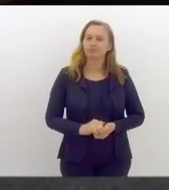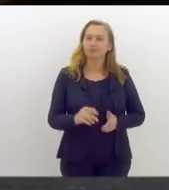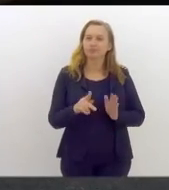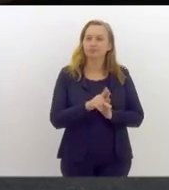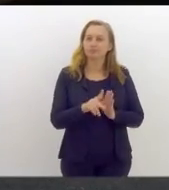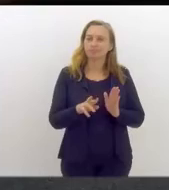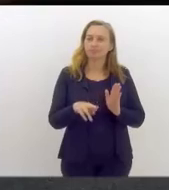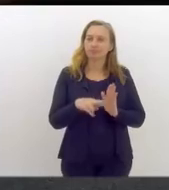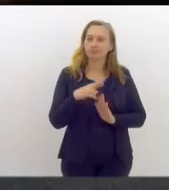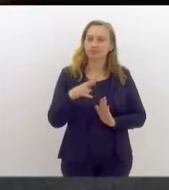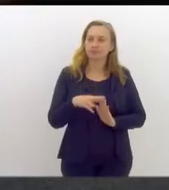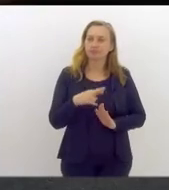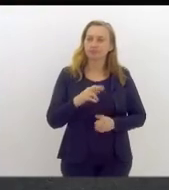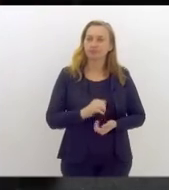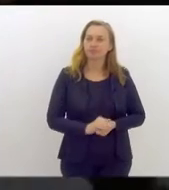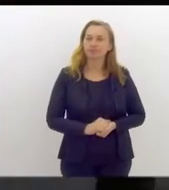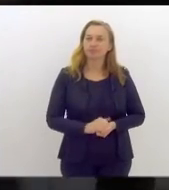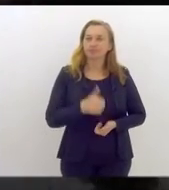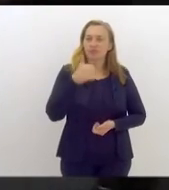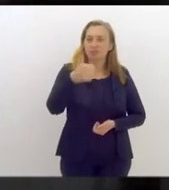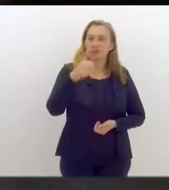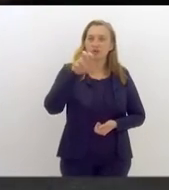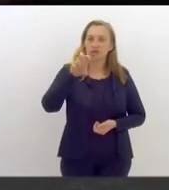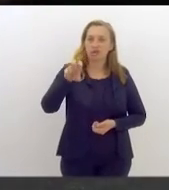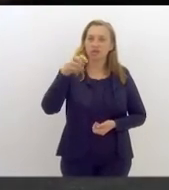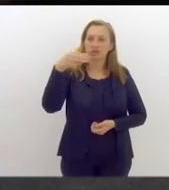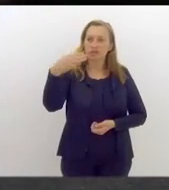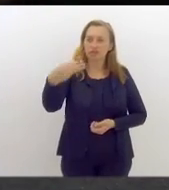Projeto de resolução